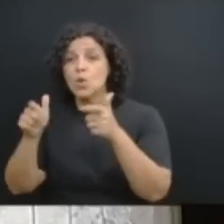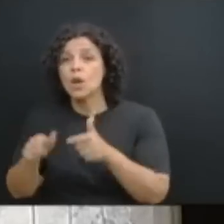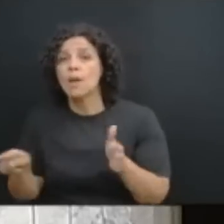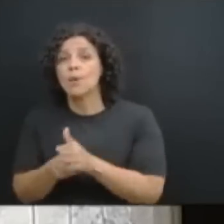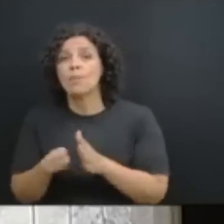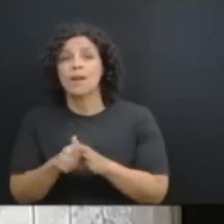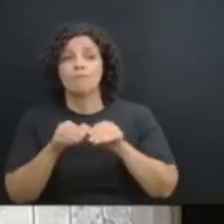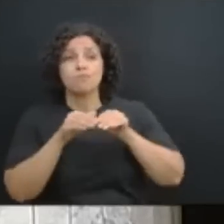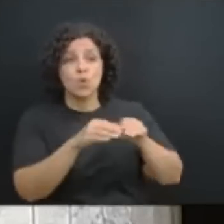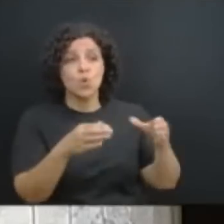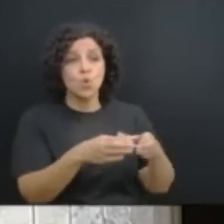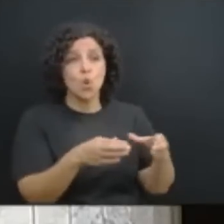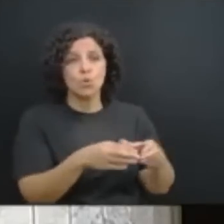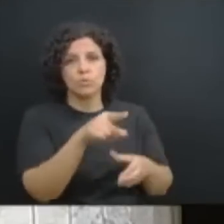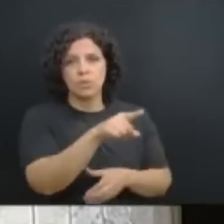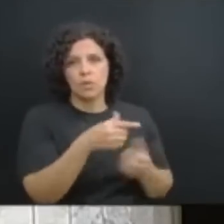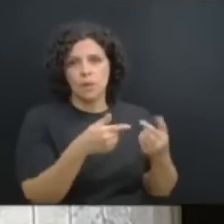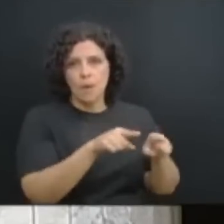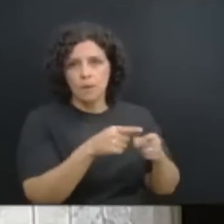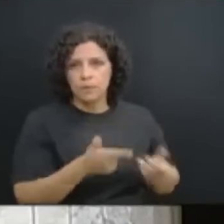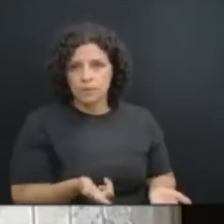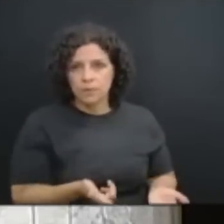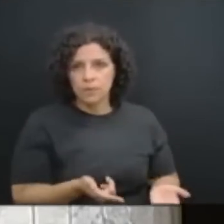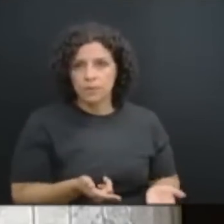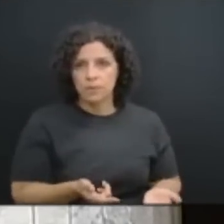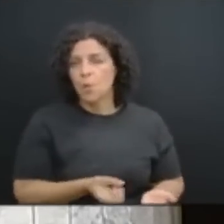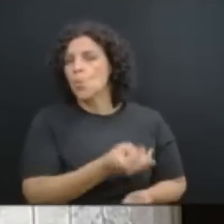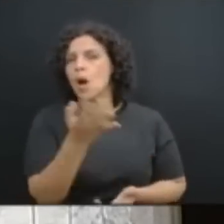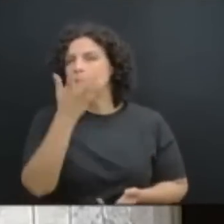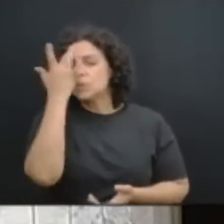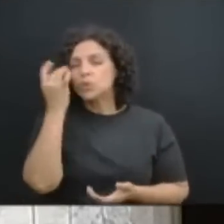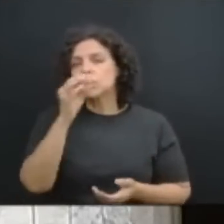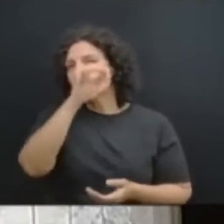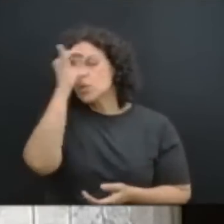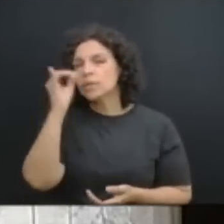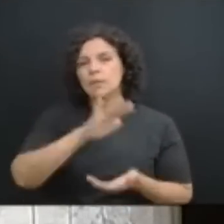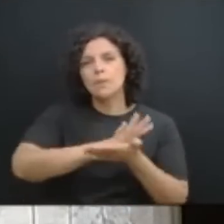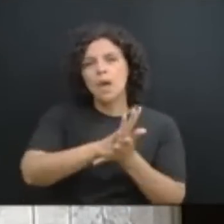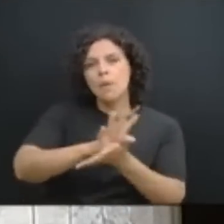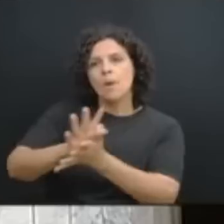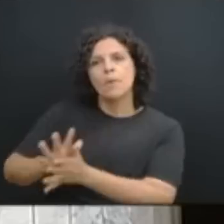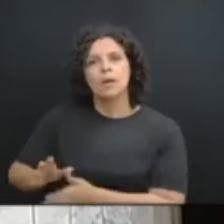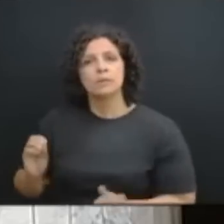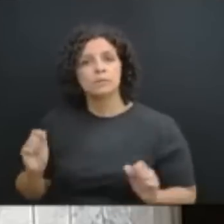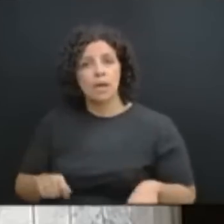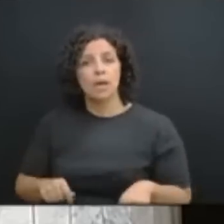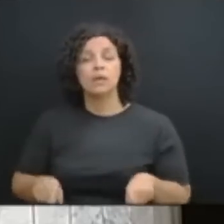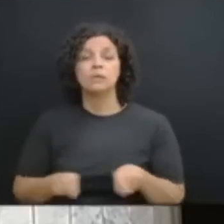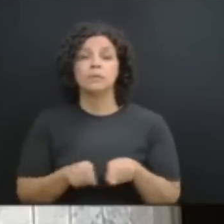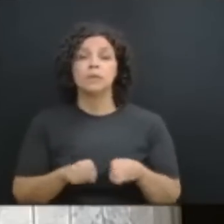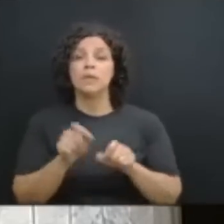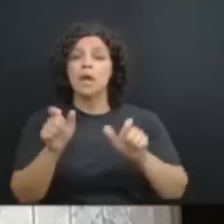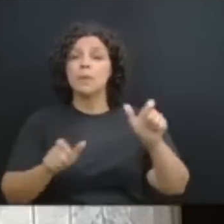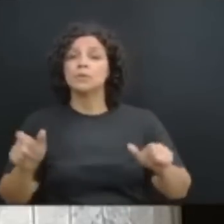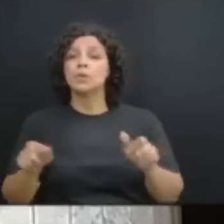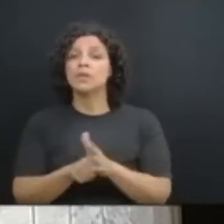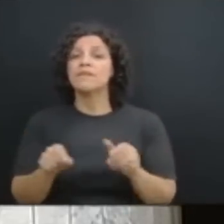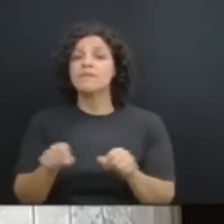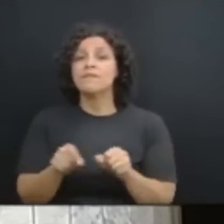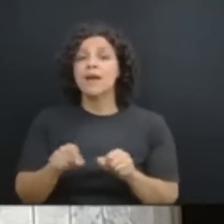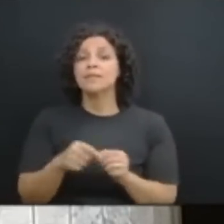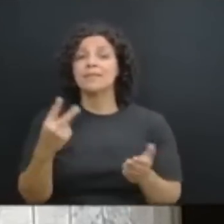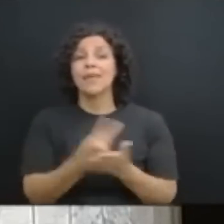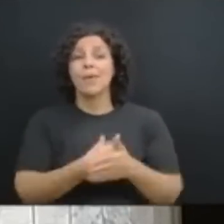extermínio? As mortes de inocentes? As mortes daqueles que estão cometendo um